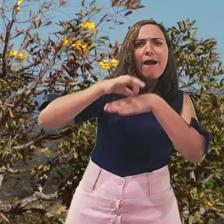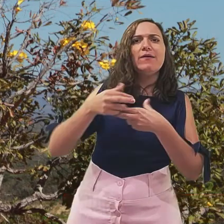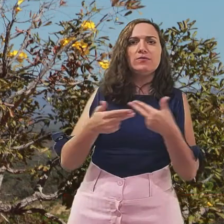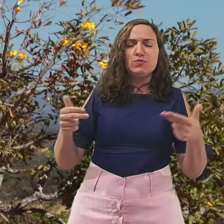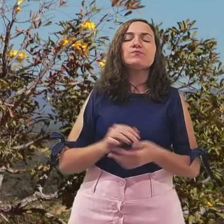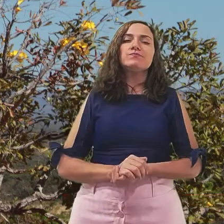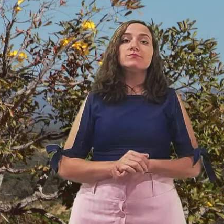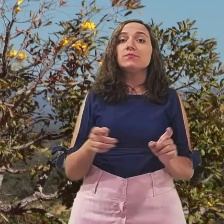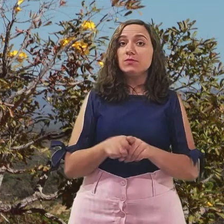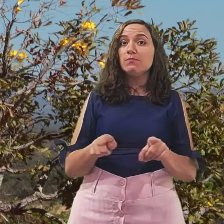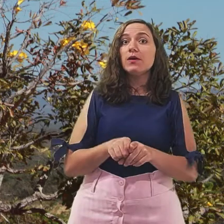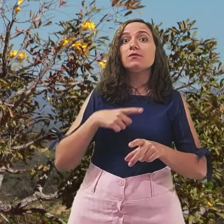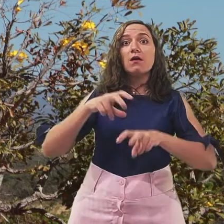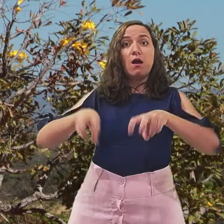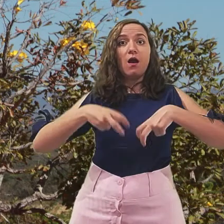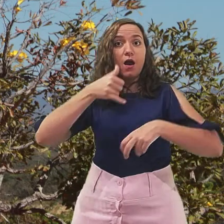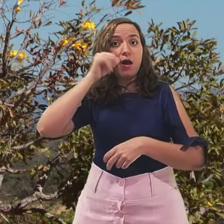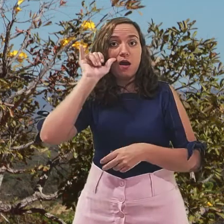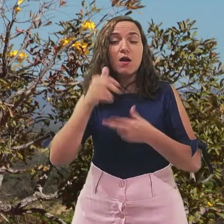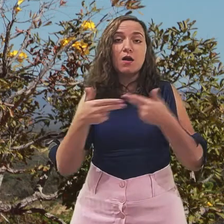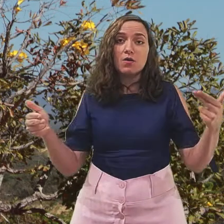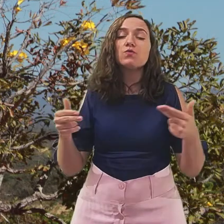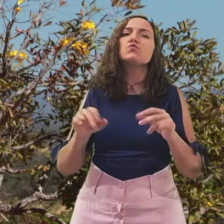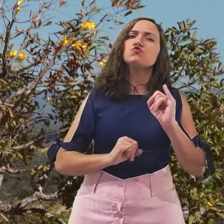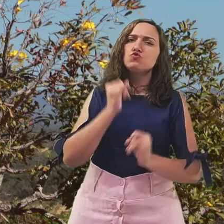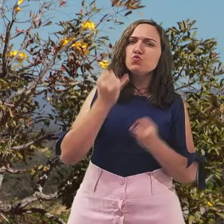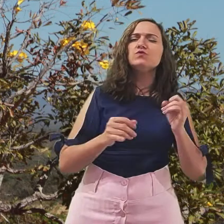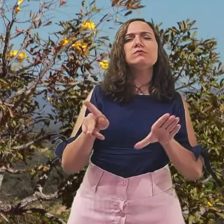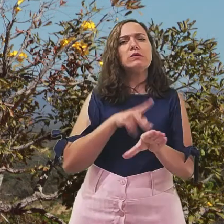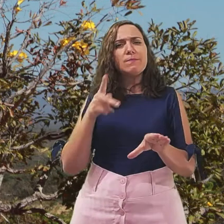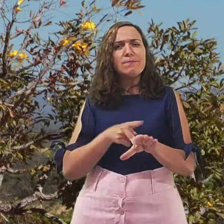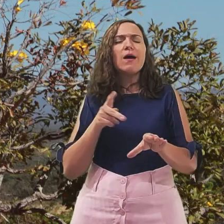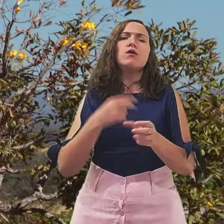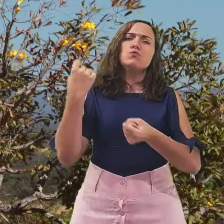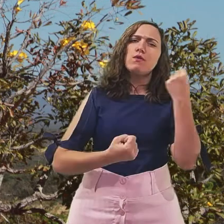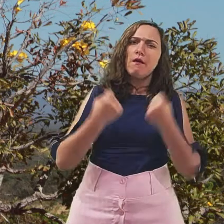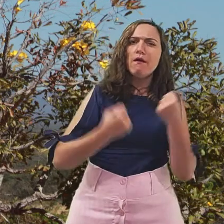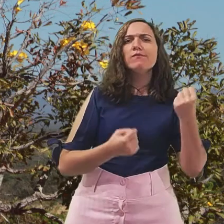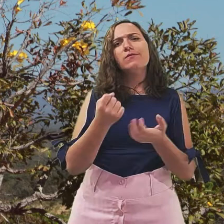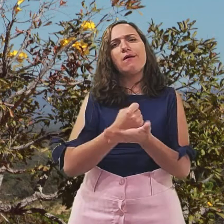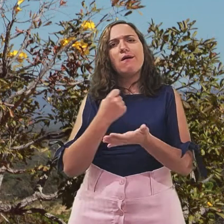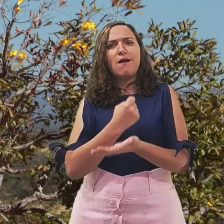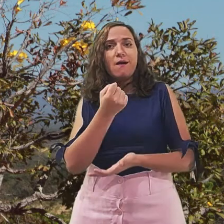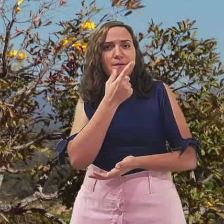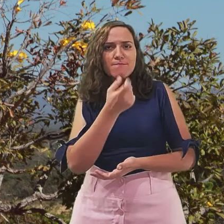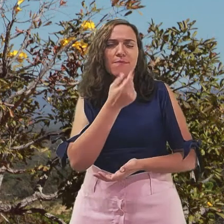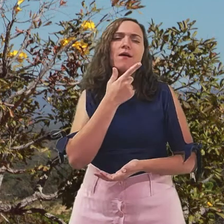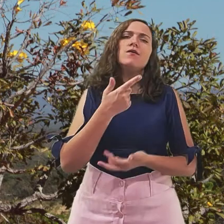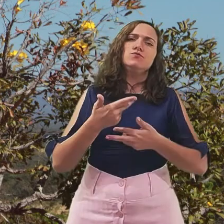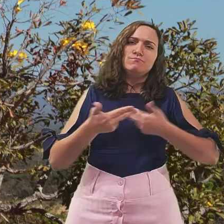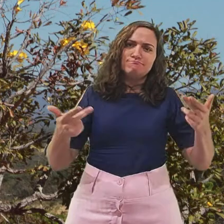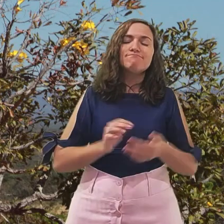a agroindústria, os calçados, os automóveis, os alimentos e os medicamentos. O setor